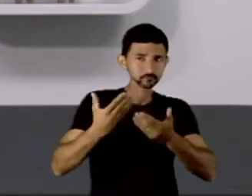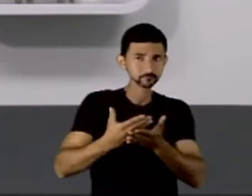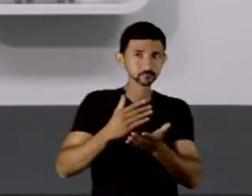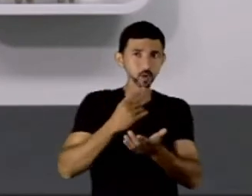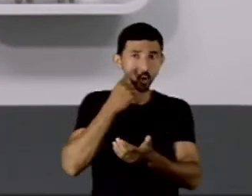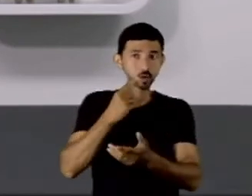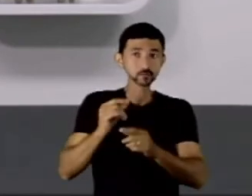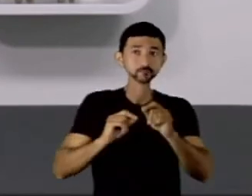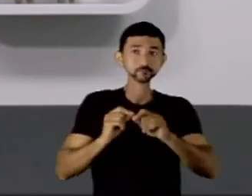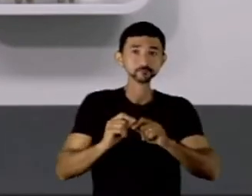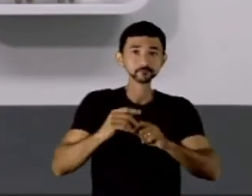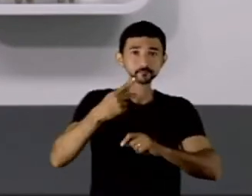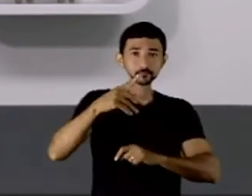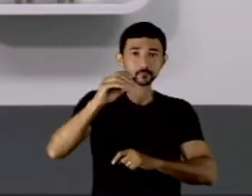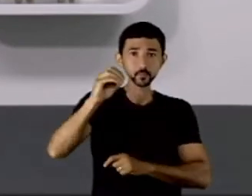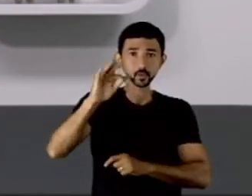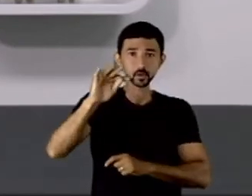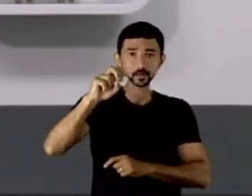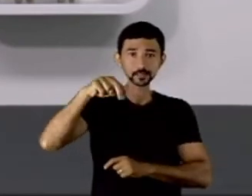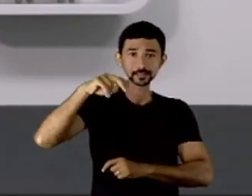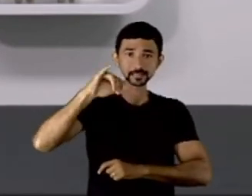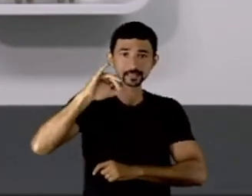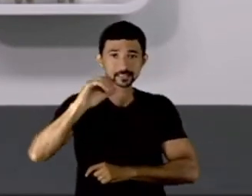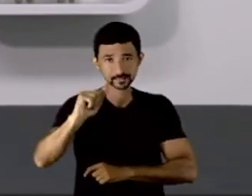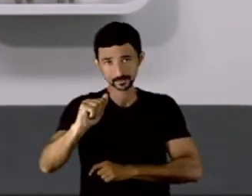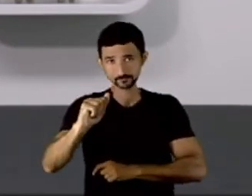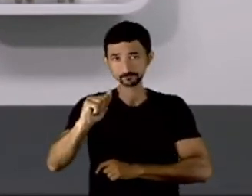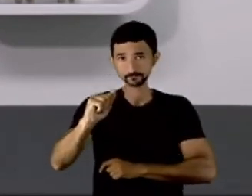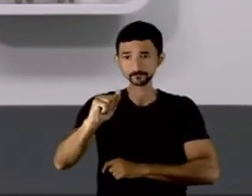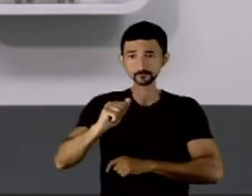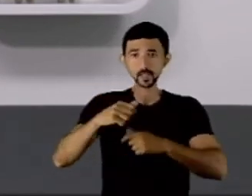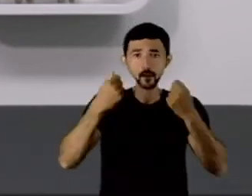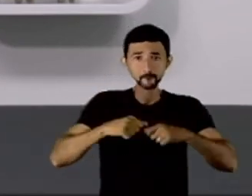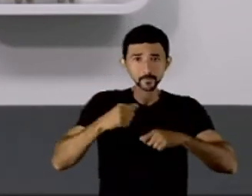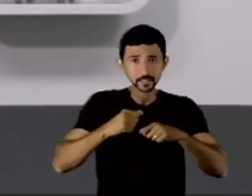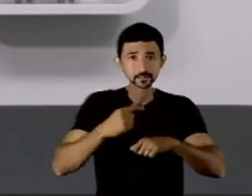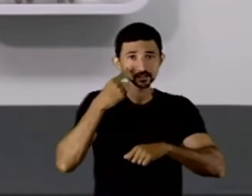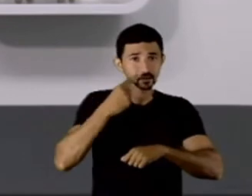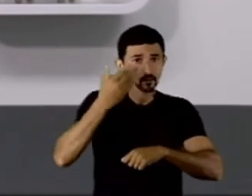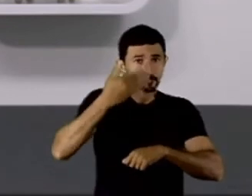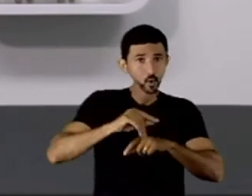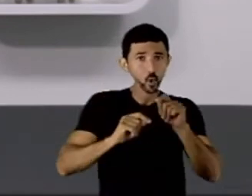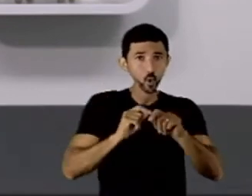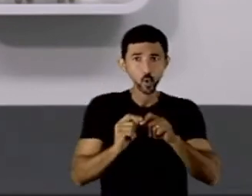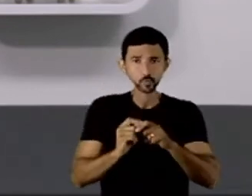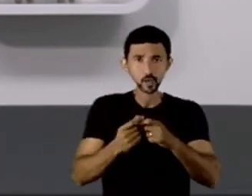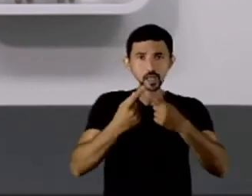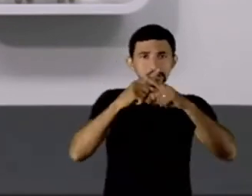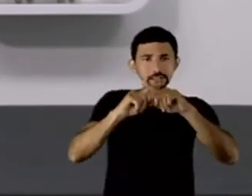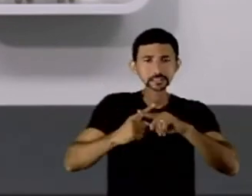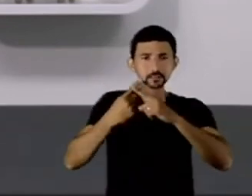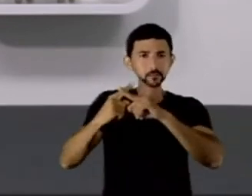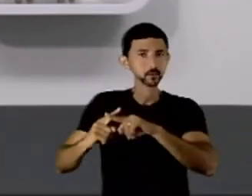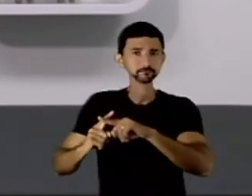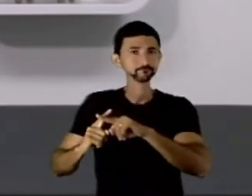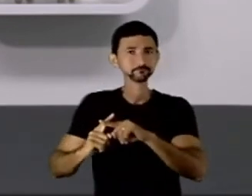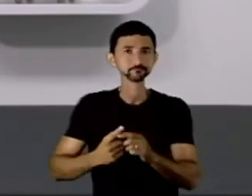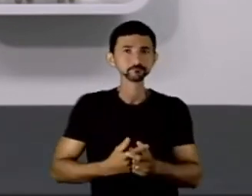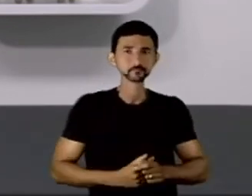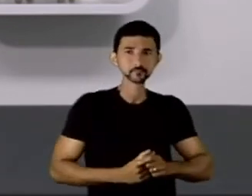antecipo. Chama-se potência. Então, é preciso que vocês verifiquem que não é apenas uma multiplicação. É